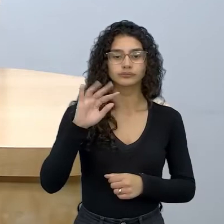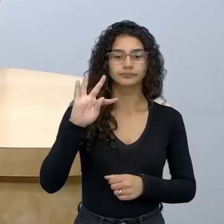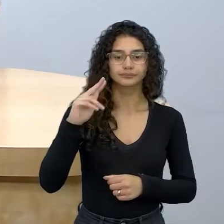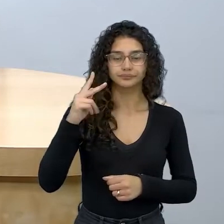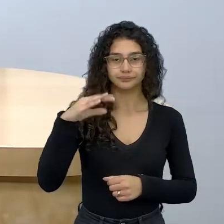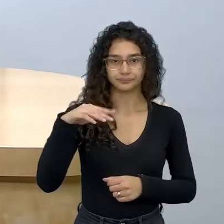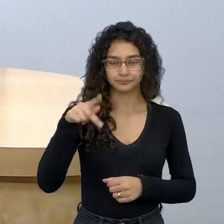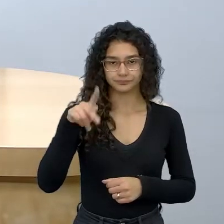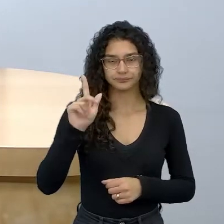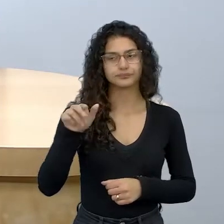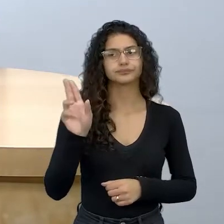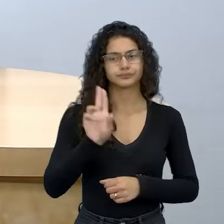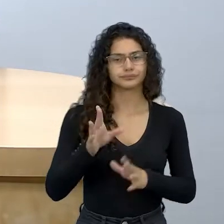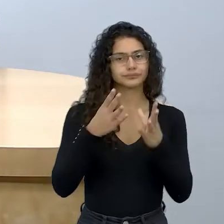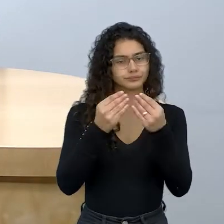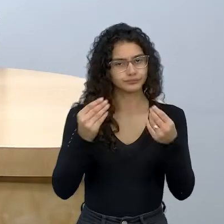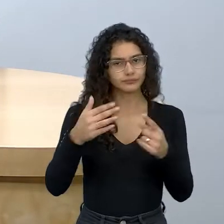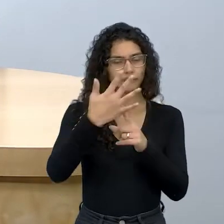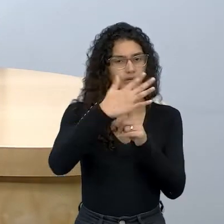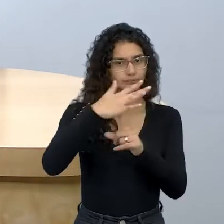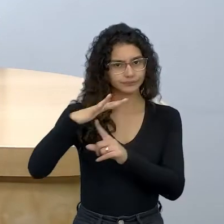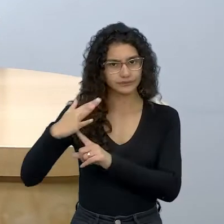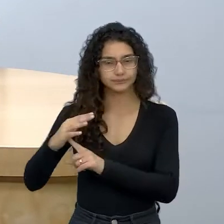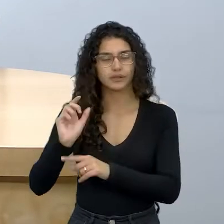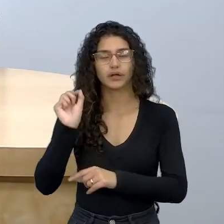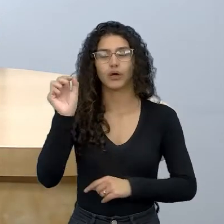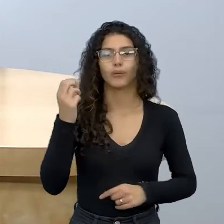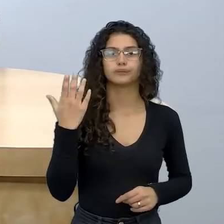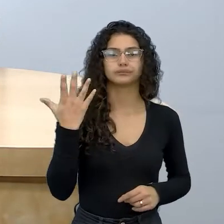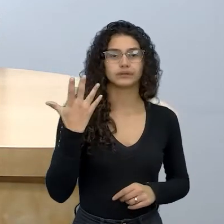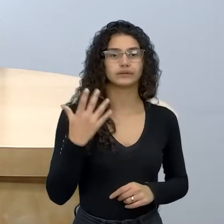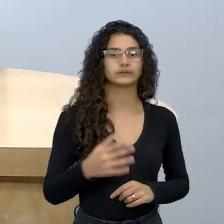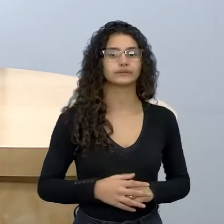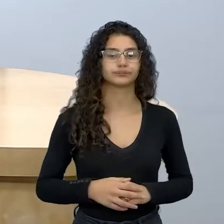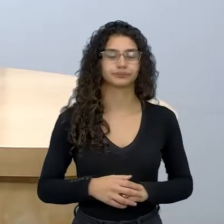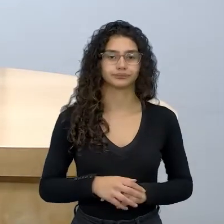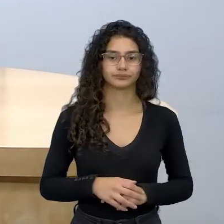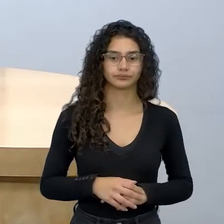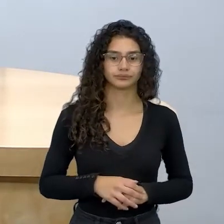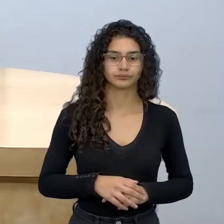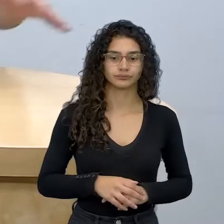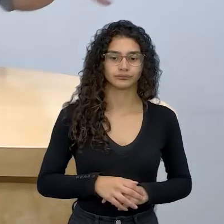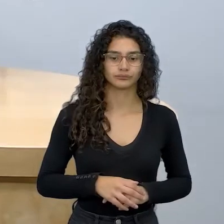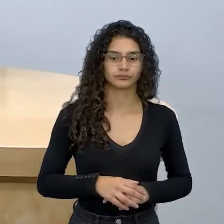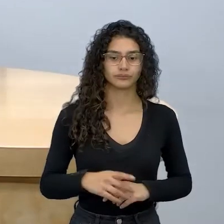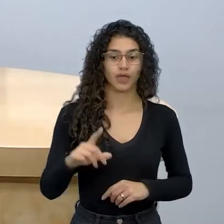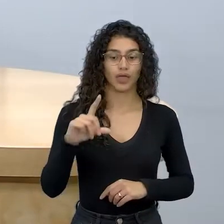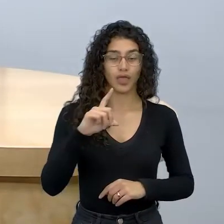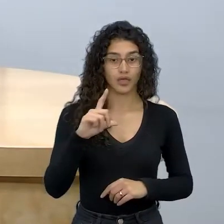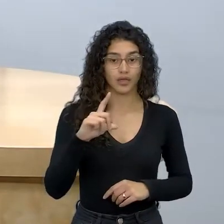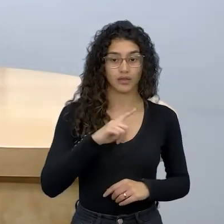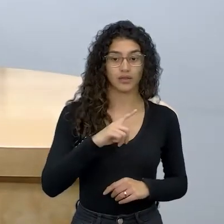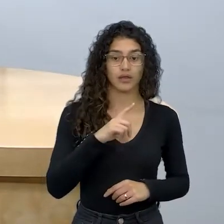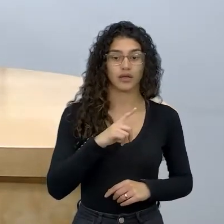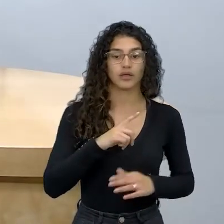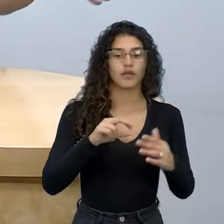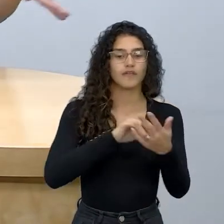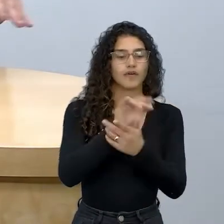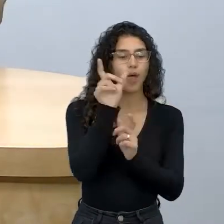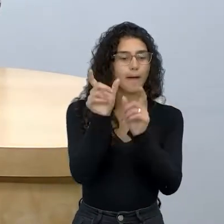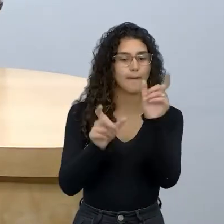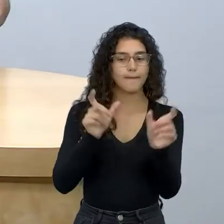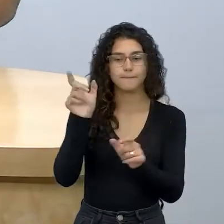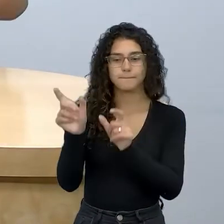muito utilizado nessas feiras. Então, o que acontece? É mais ou menos o seguinte: tem um monte de